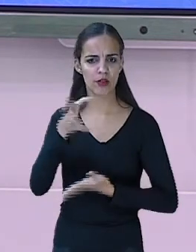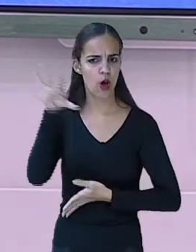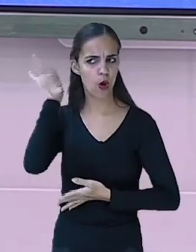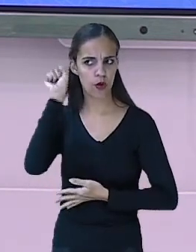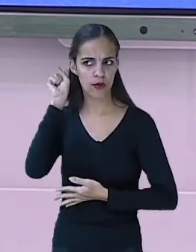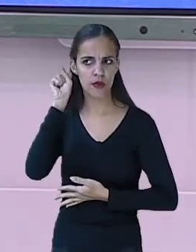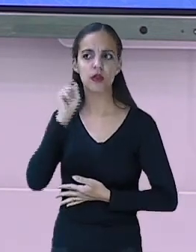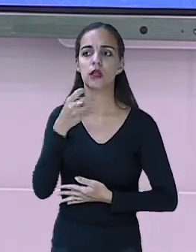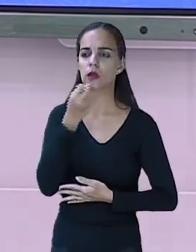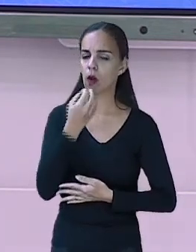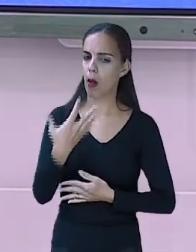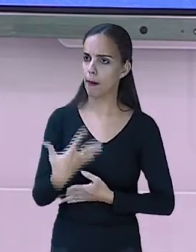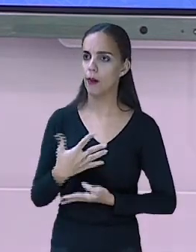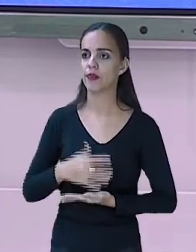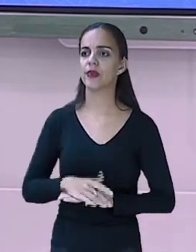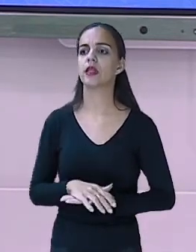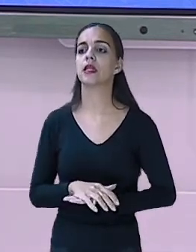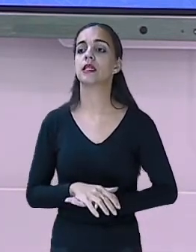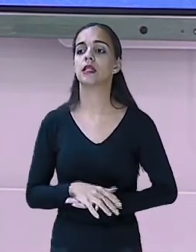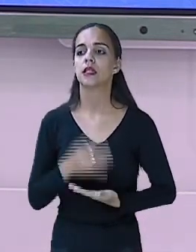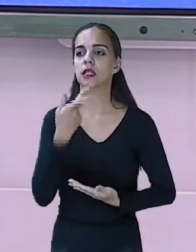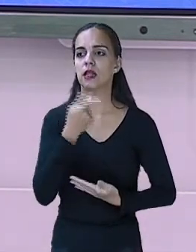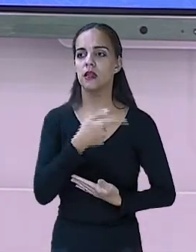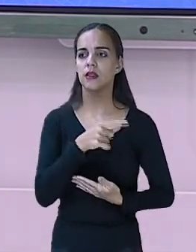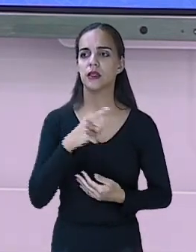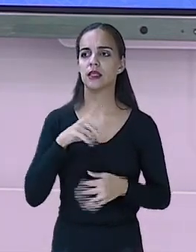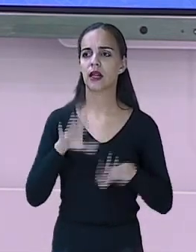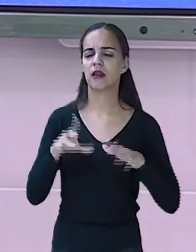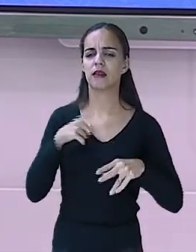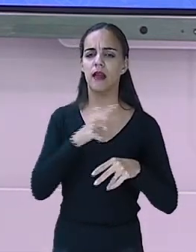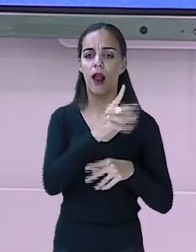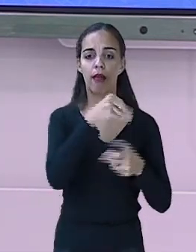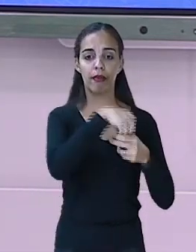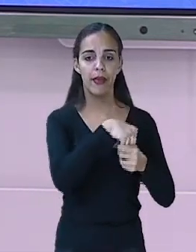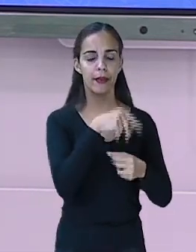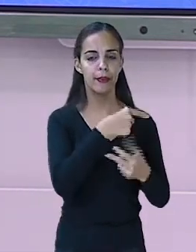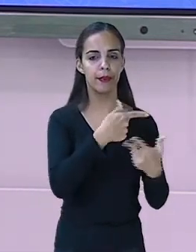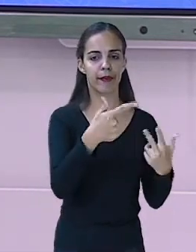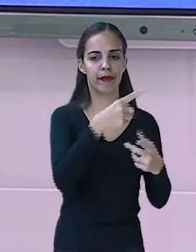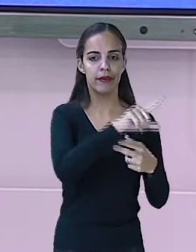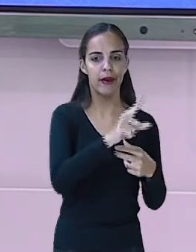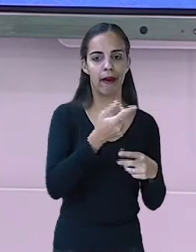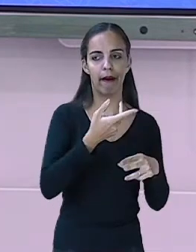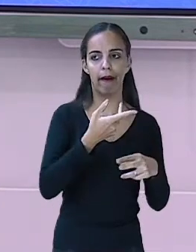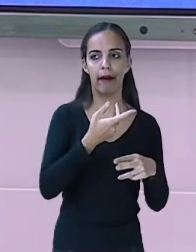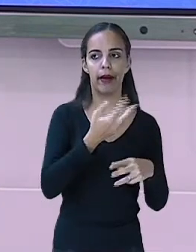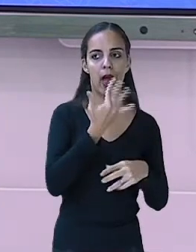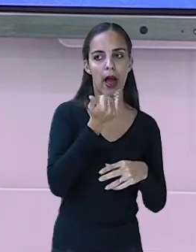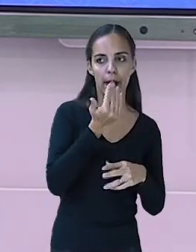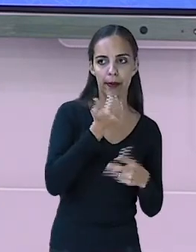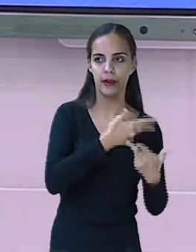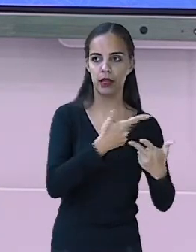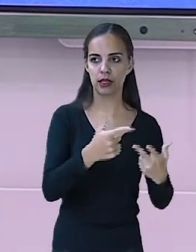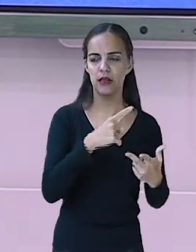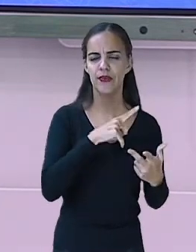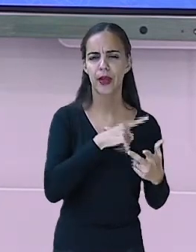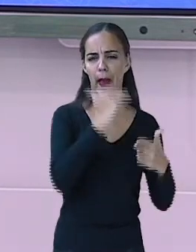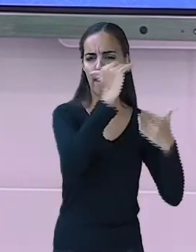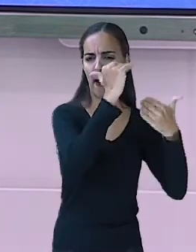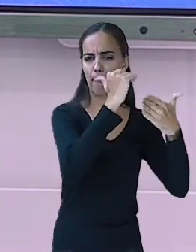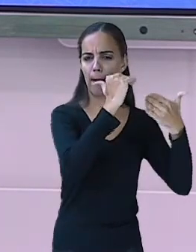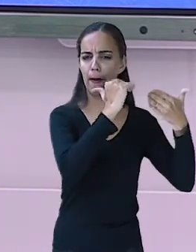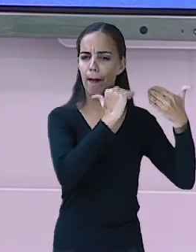ouviu já exatamente lá na cadeia alimentar nem fungos e bactérias fazem processo de